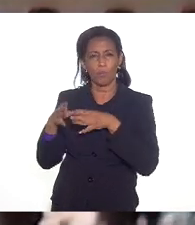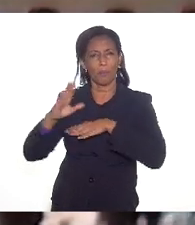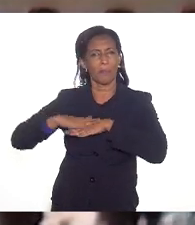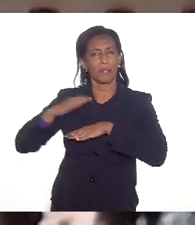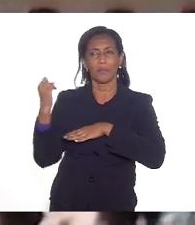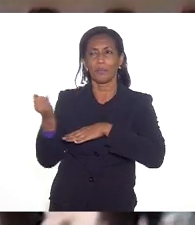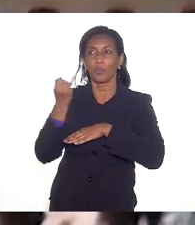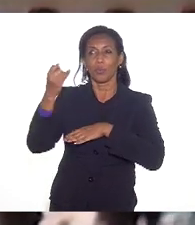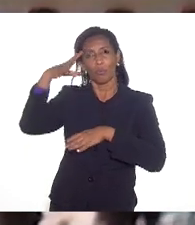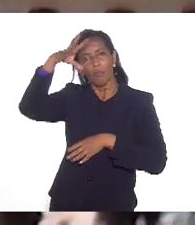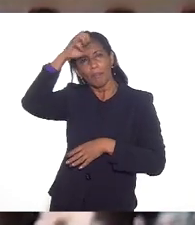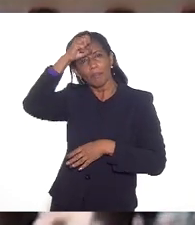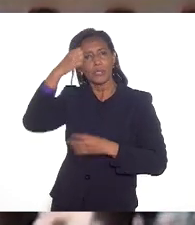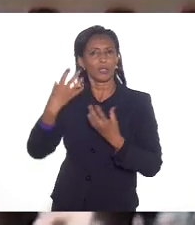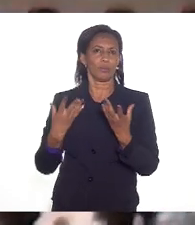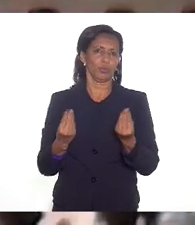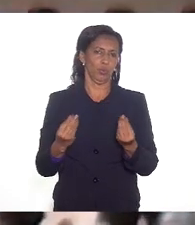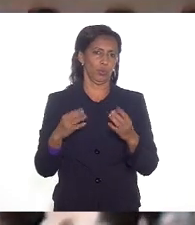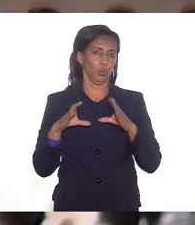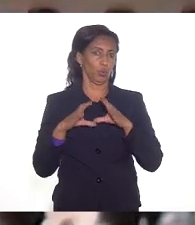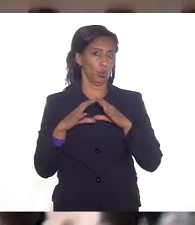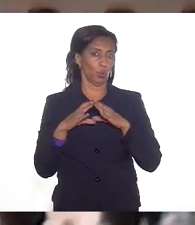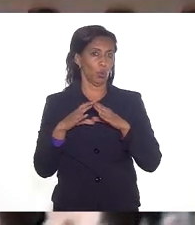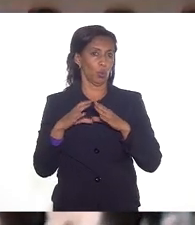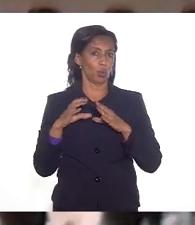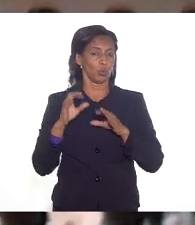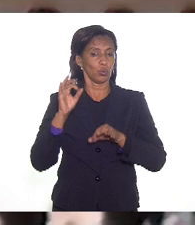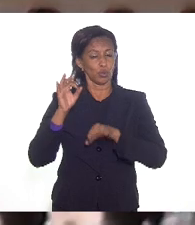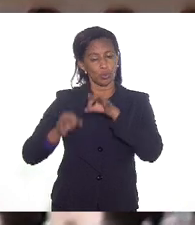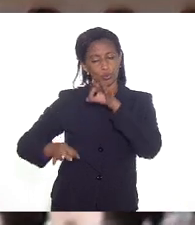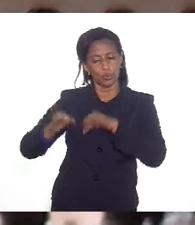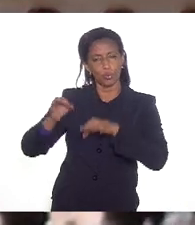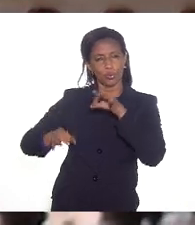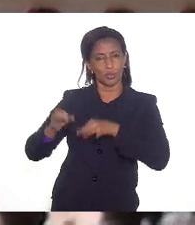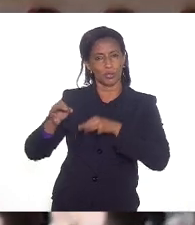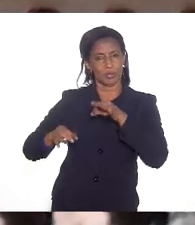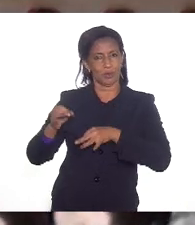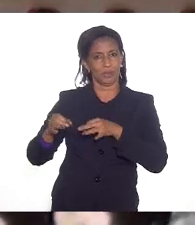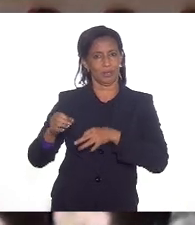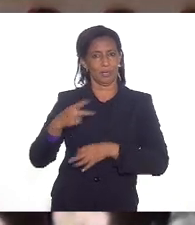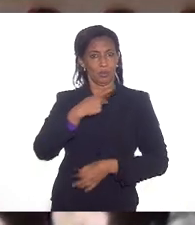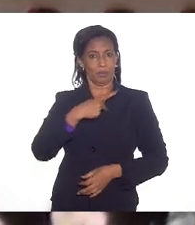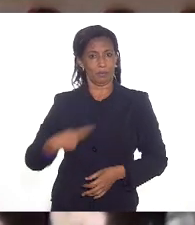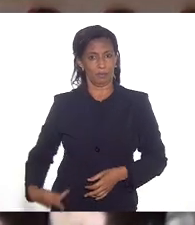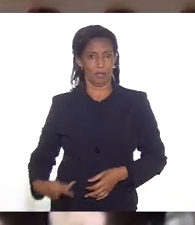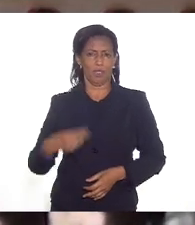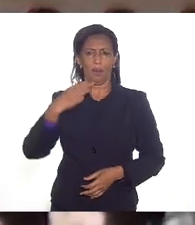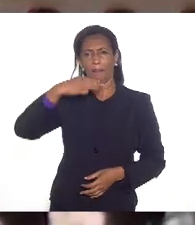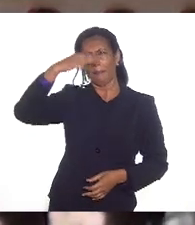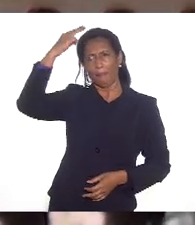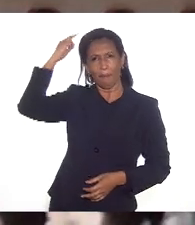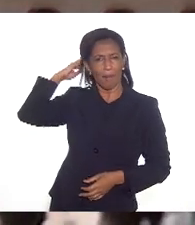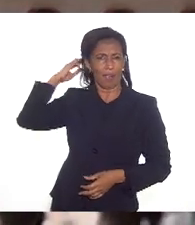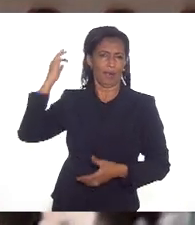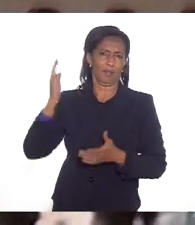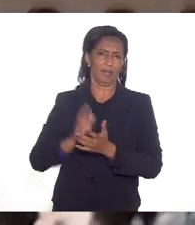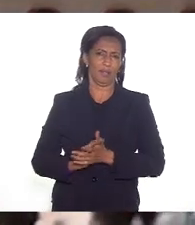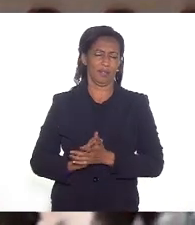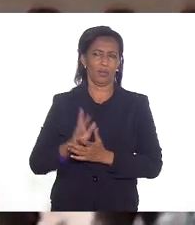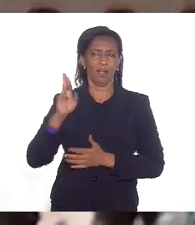onde aprendi muito a comissão de constituição e justiça sob a presidência do deputado Márcio Pacheco